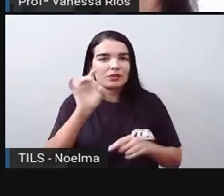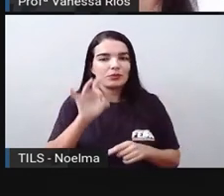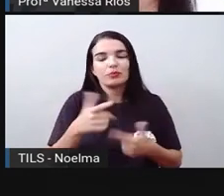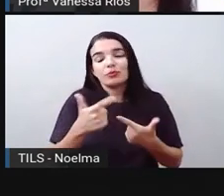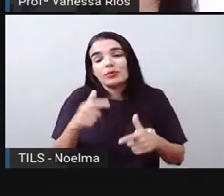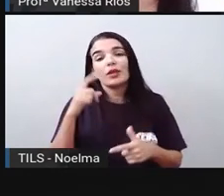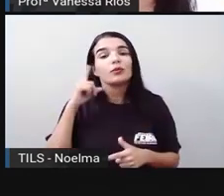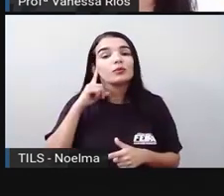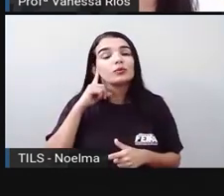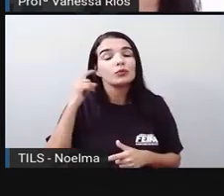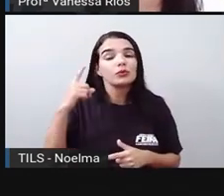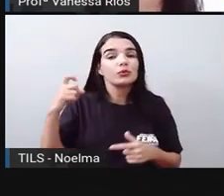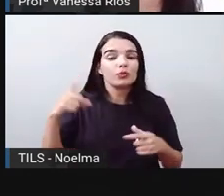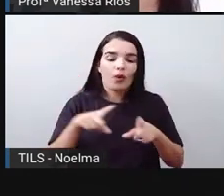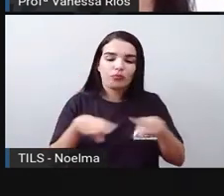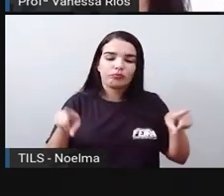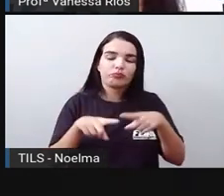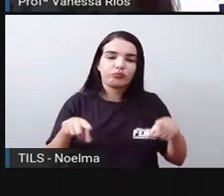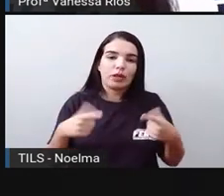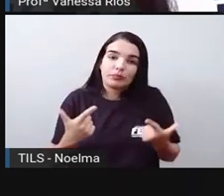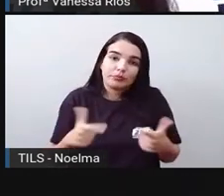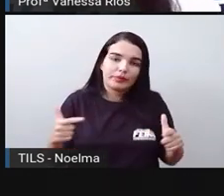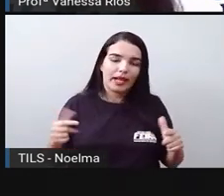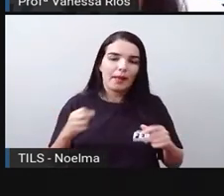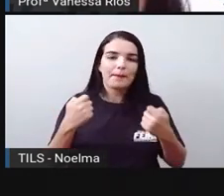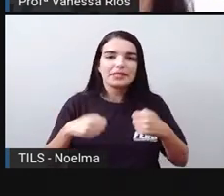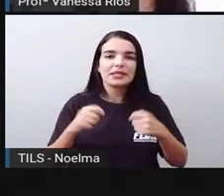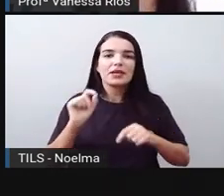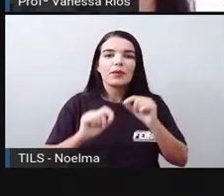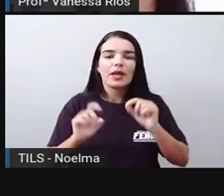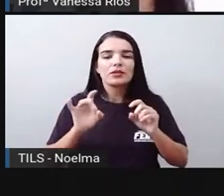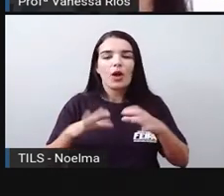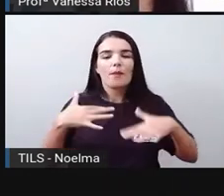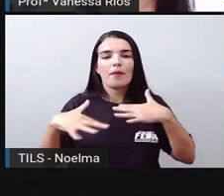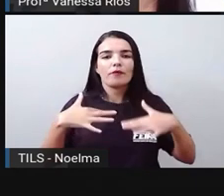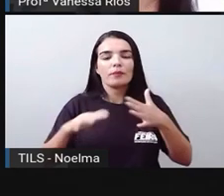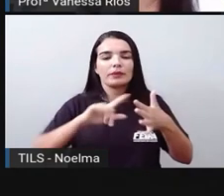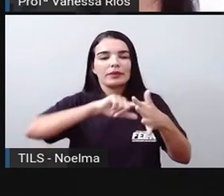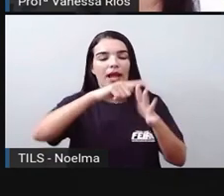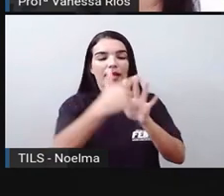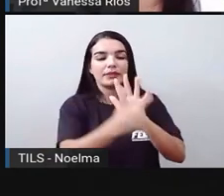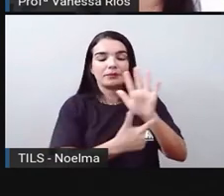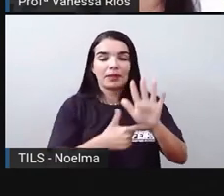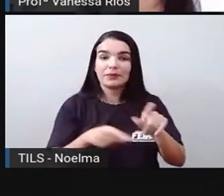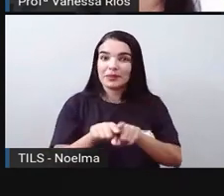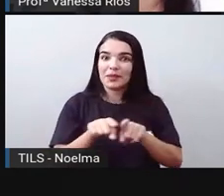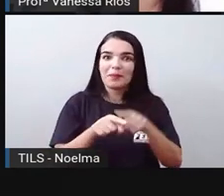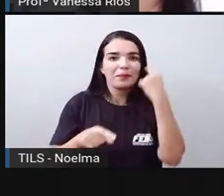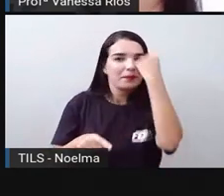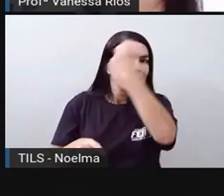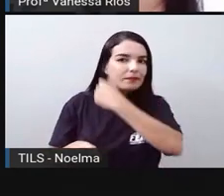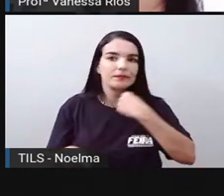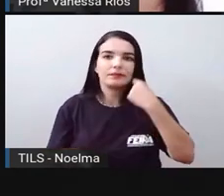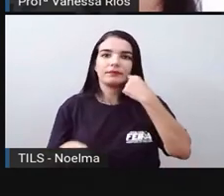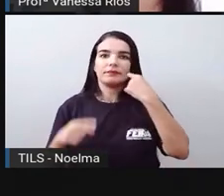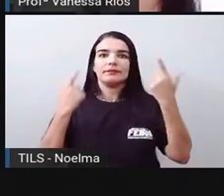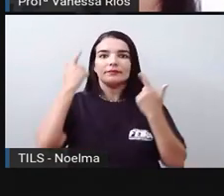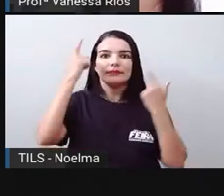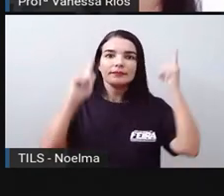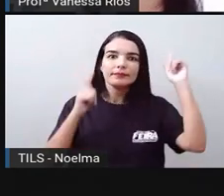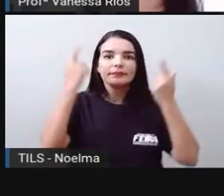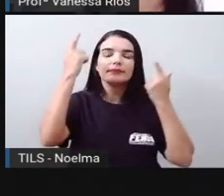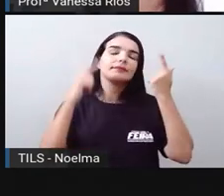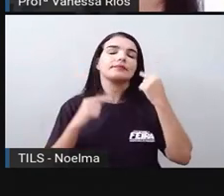som, ela utiliza aí o movimento das mãos e também as expressões faciais para complementar ali